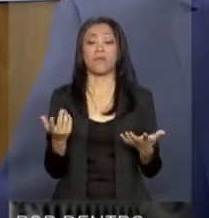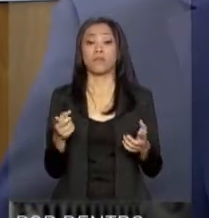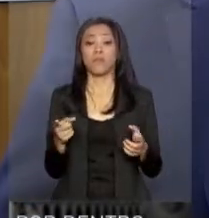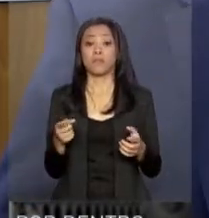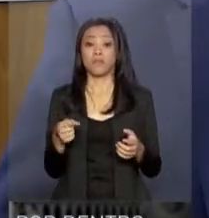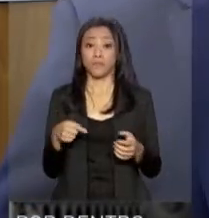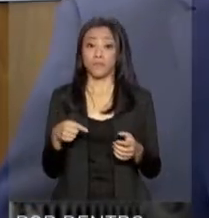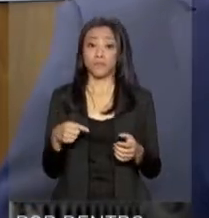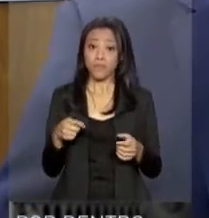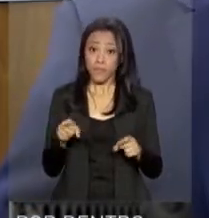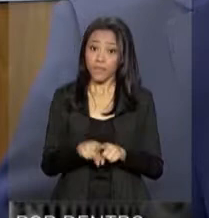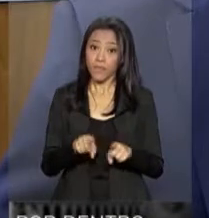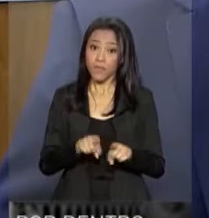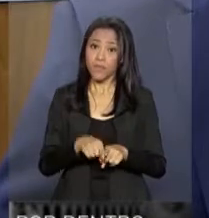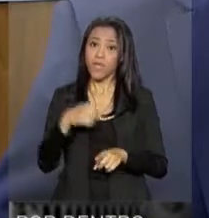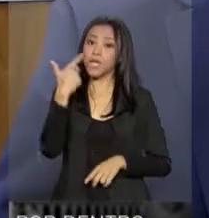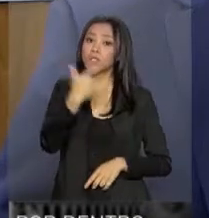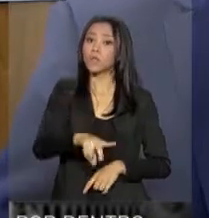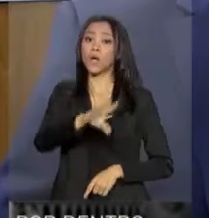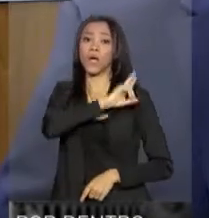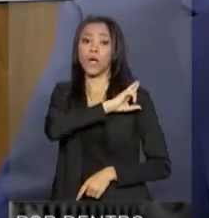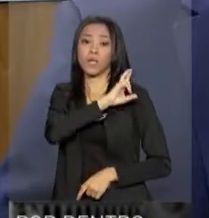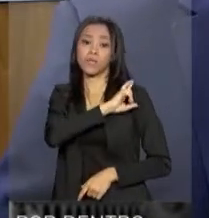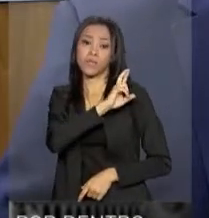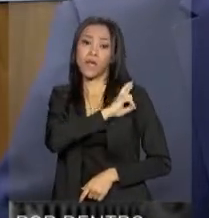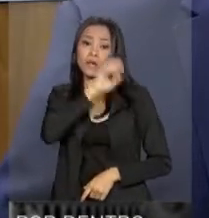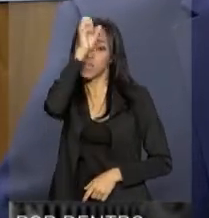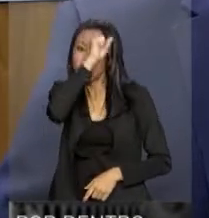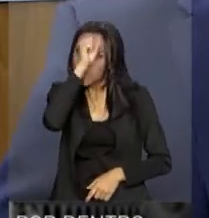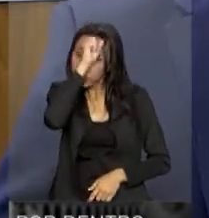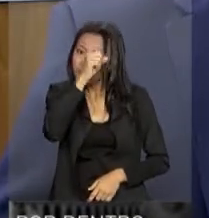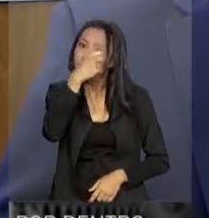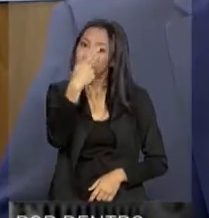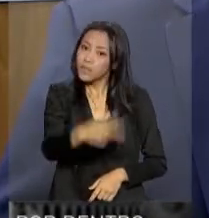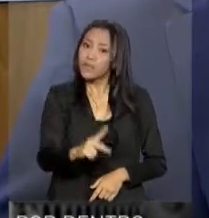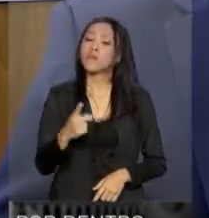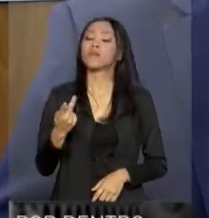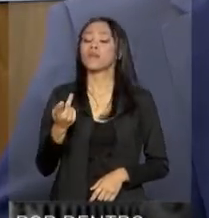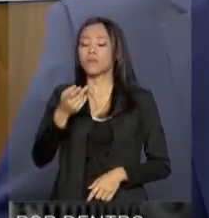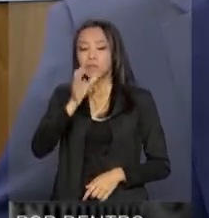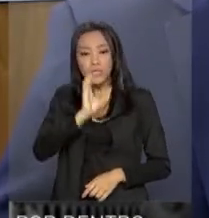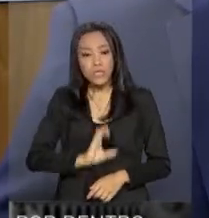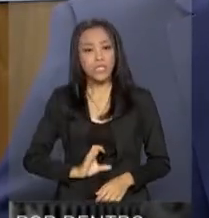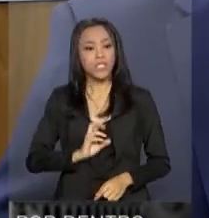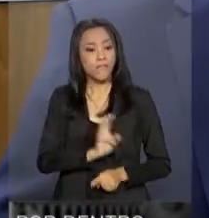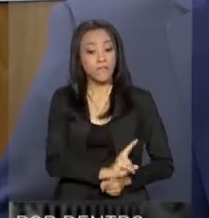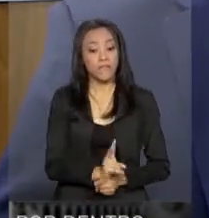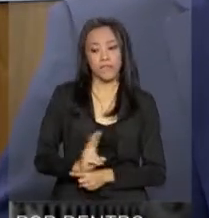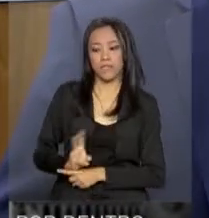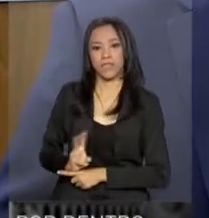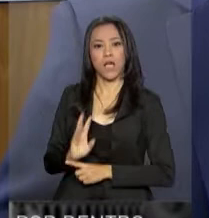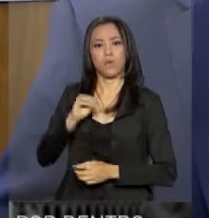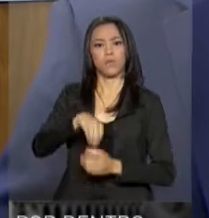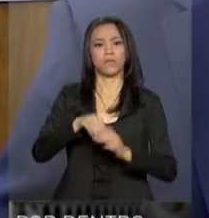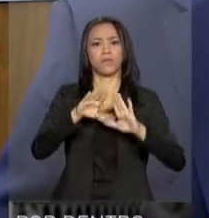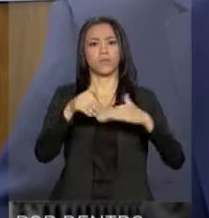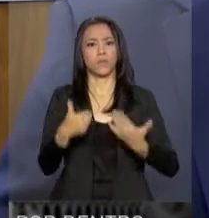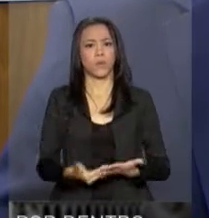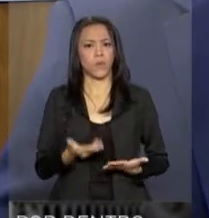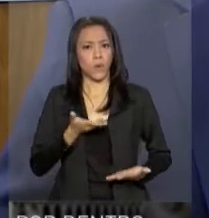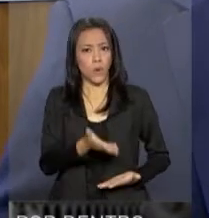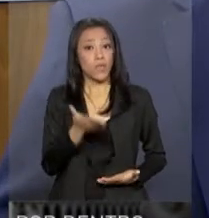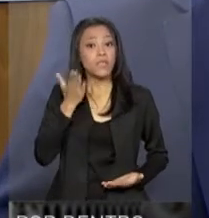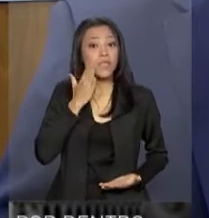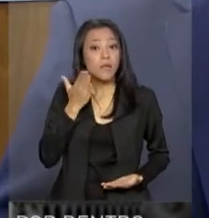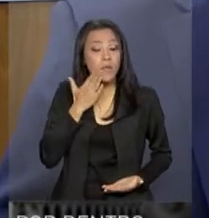exercer seu papel aprender um pouco sobre cidadania e esse é o papel de fiscal na escola ver o interesse de que aquele dinheiro